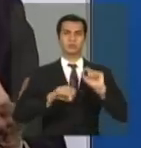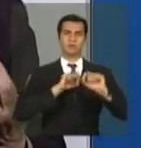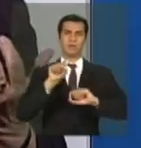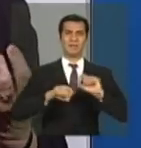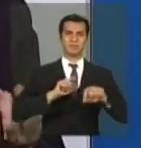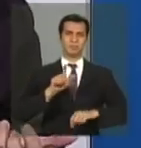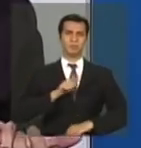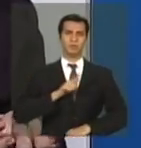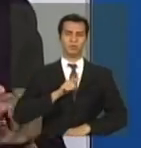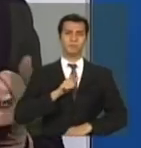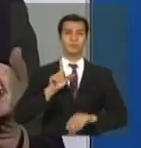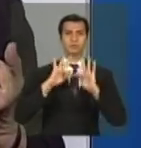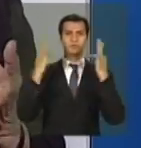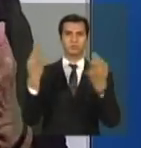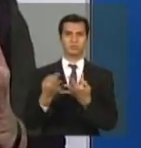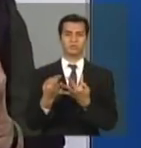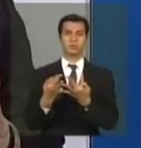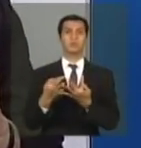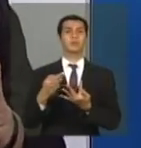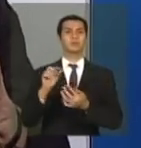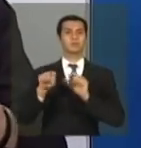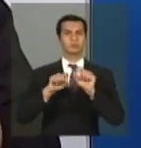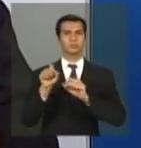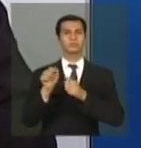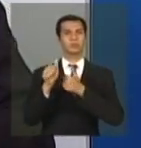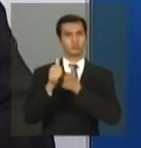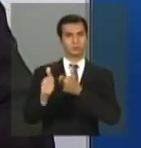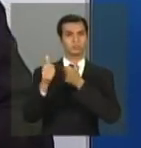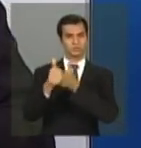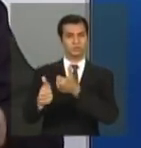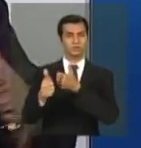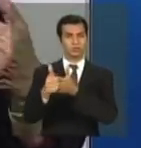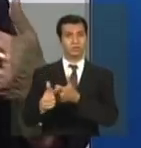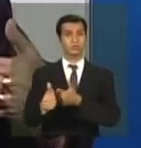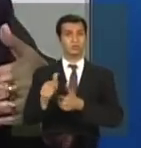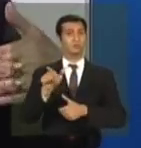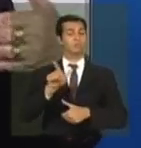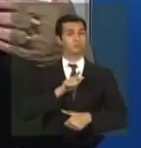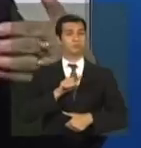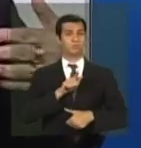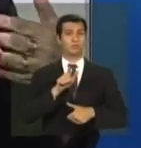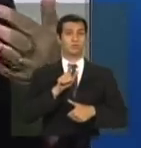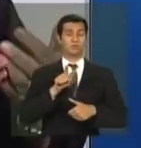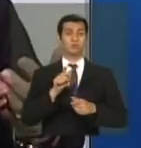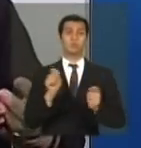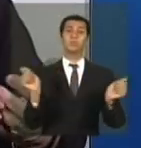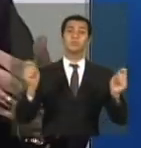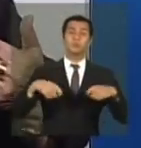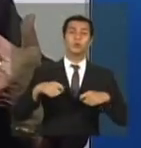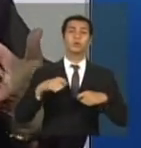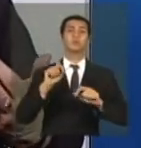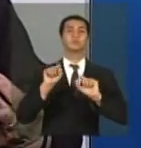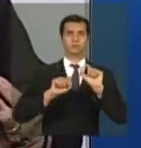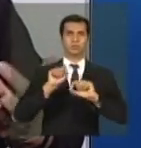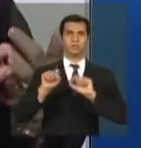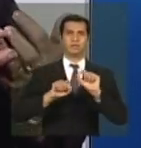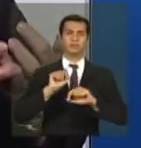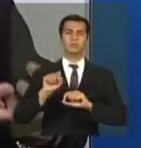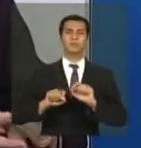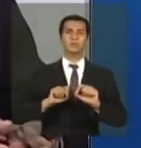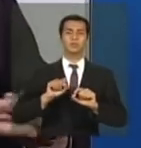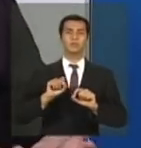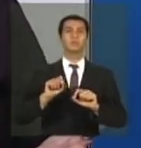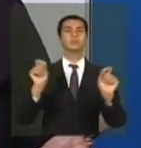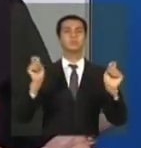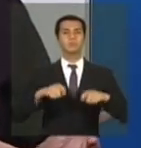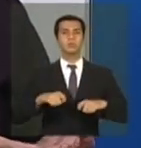passa a ter esse acompanhamento familiar, ela já vai poder estar regularizando uma situação